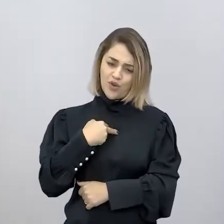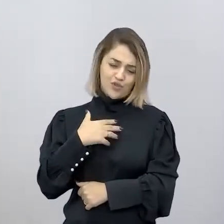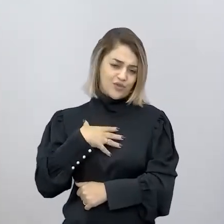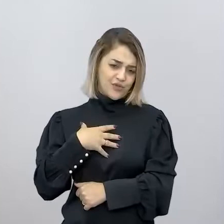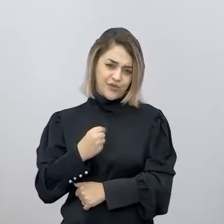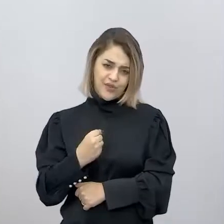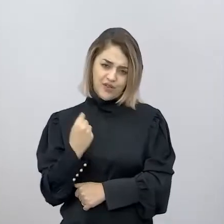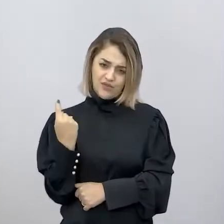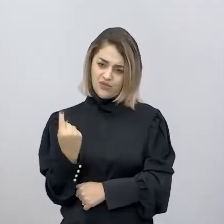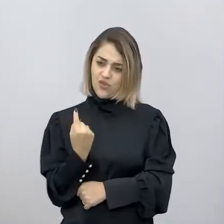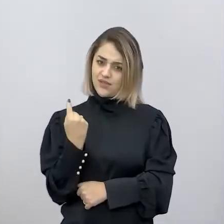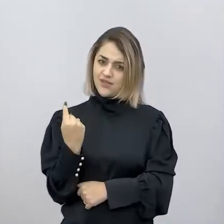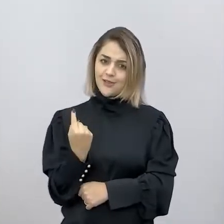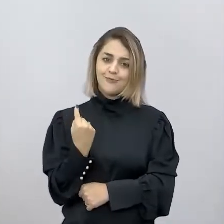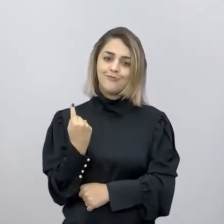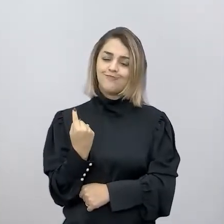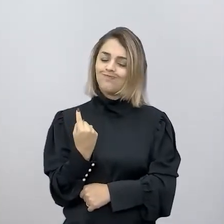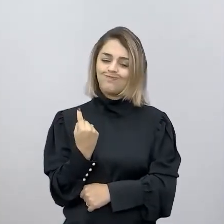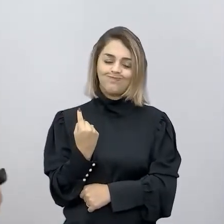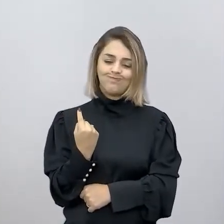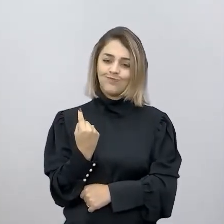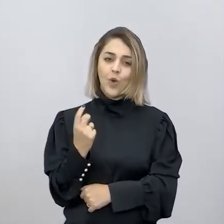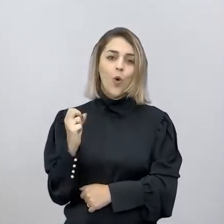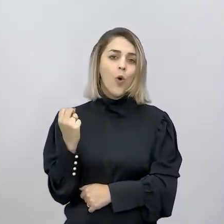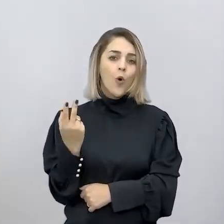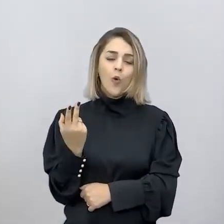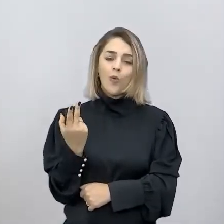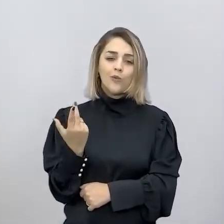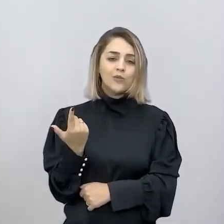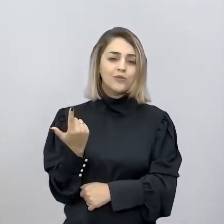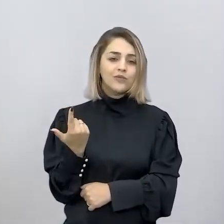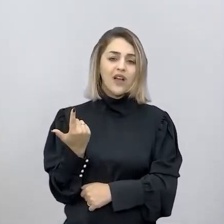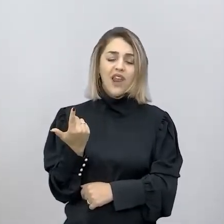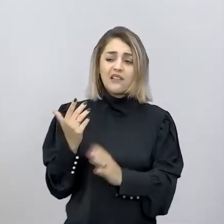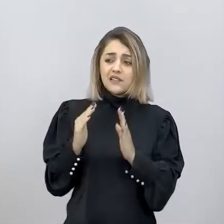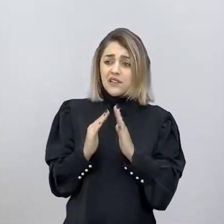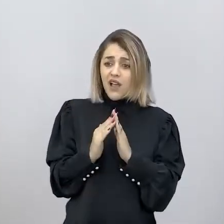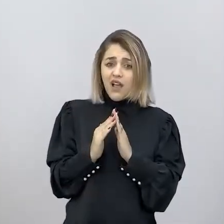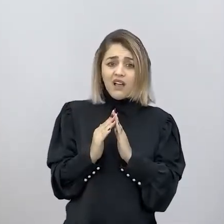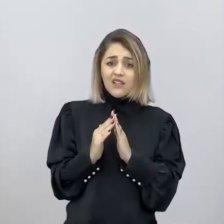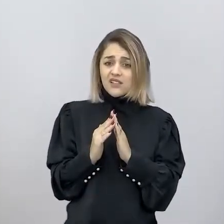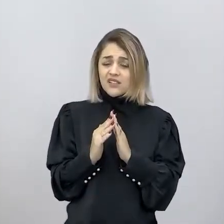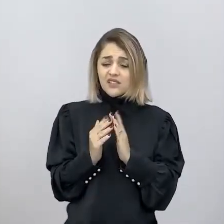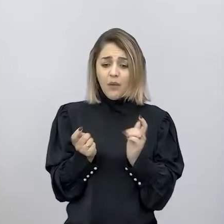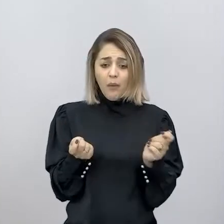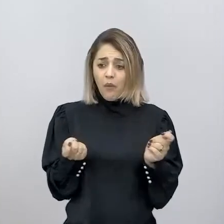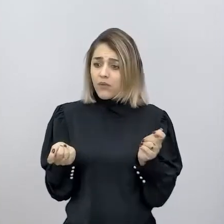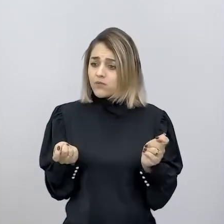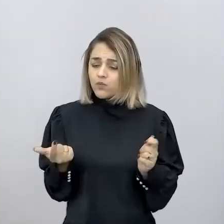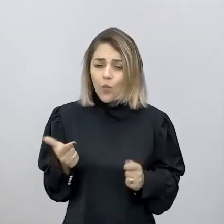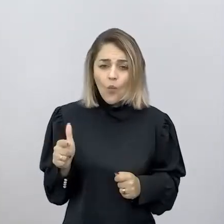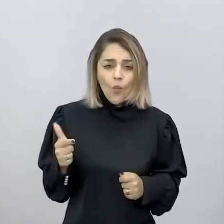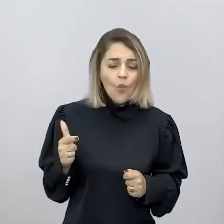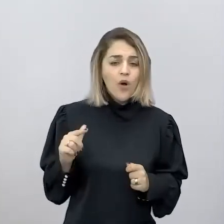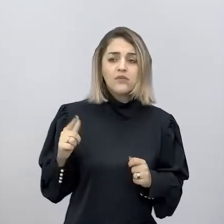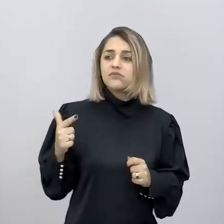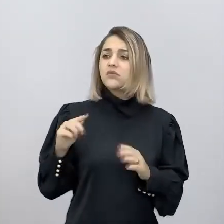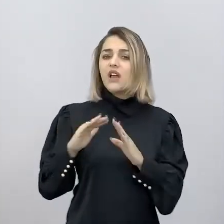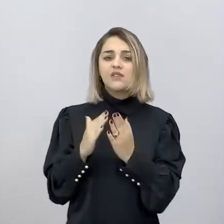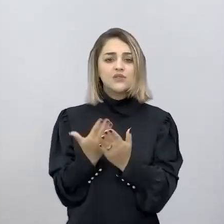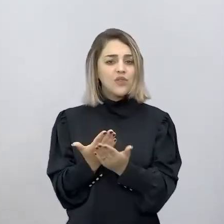lugar nenhum. E às vezes as crianças ficam em casa sem vigia, sem controle, ficam dispersas, ou seja, não tem creche, não tem